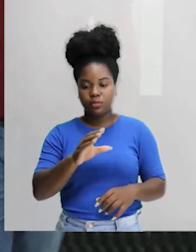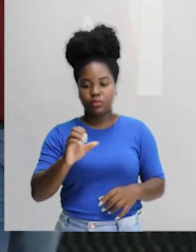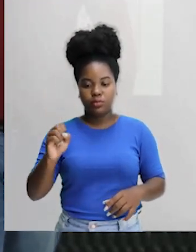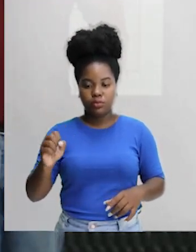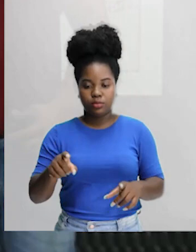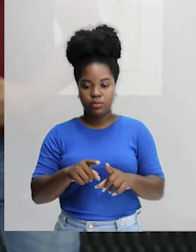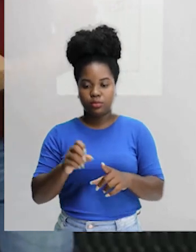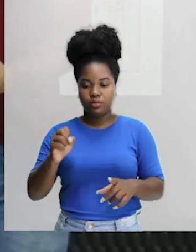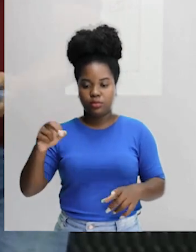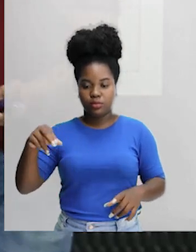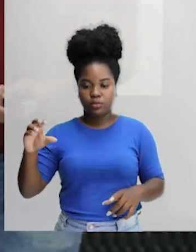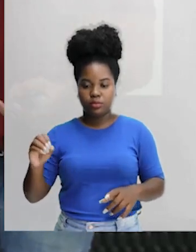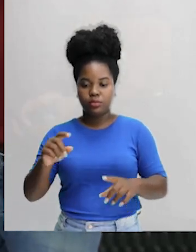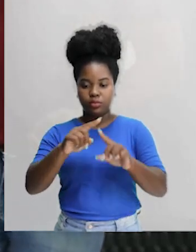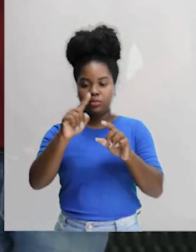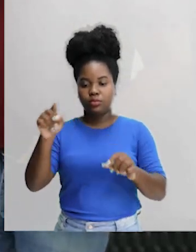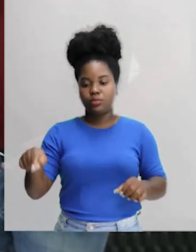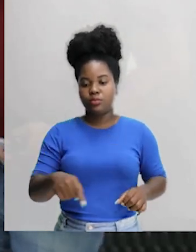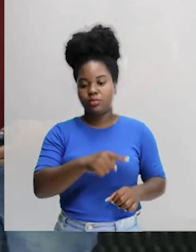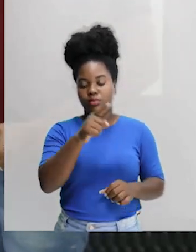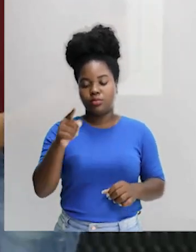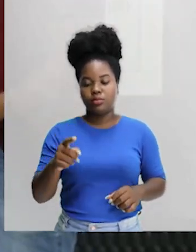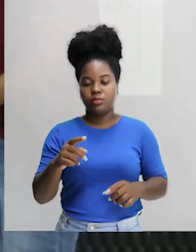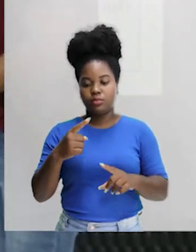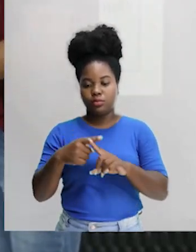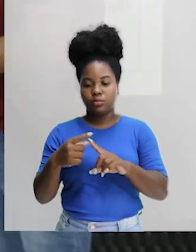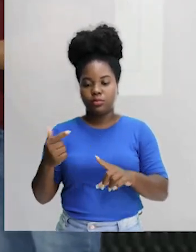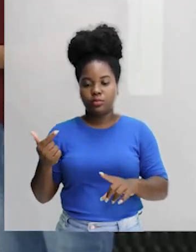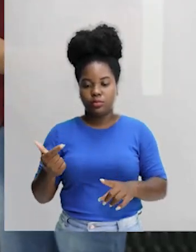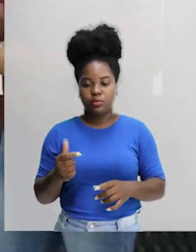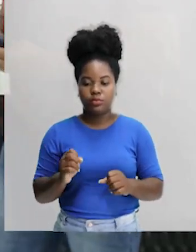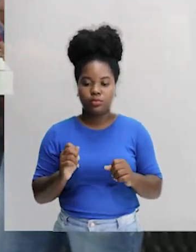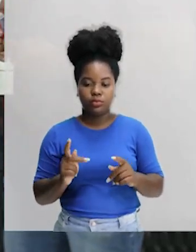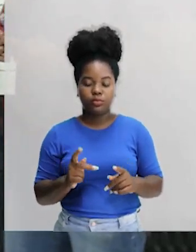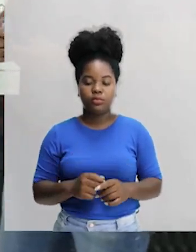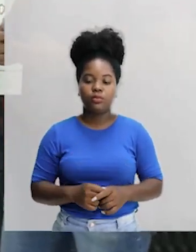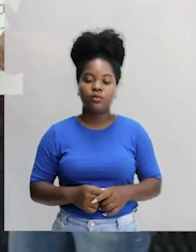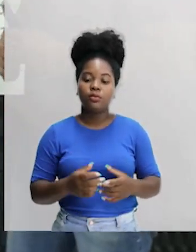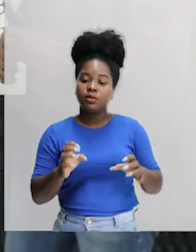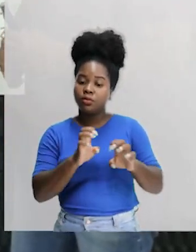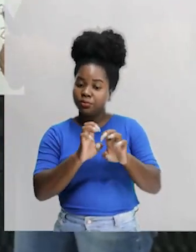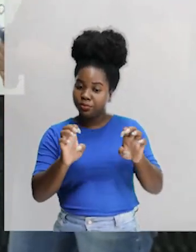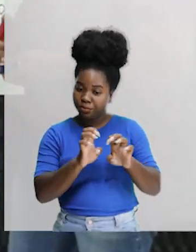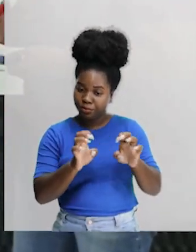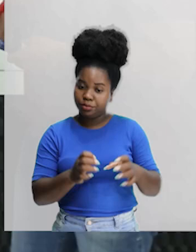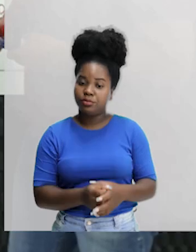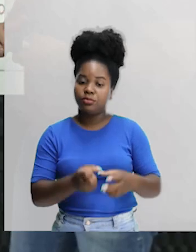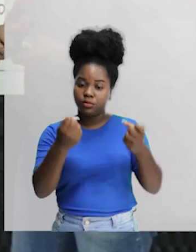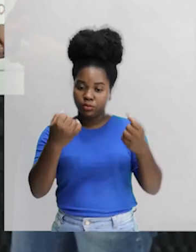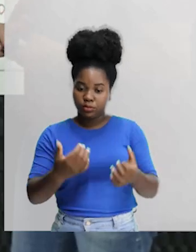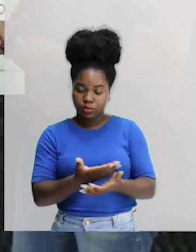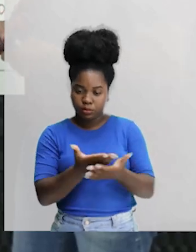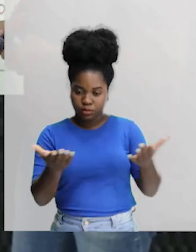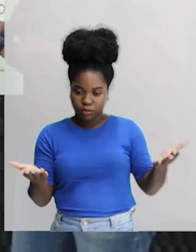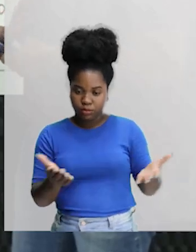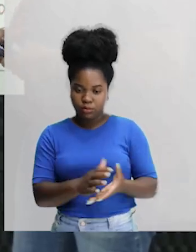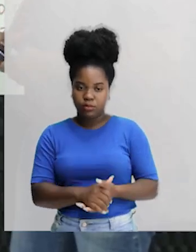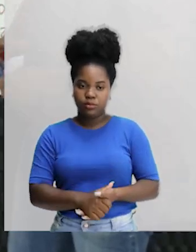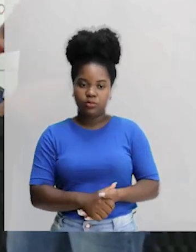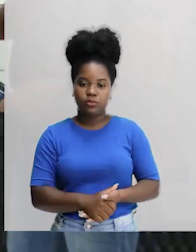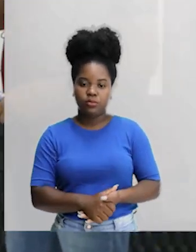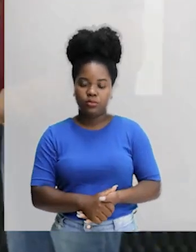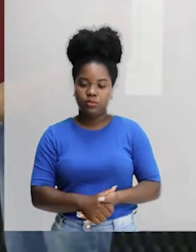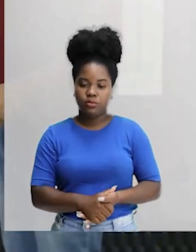e o seno de um arco duplo. Certo? Vamos lá, vamos usar essas fórmulas aí que a gente acabou de demonstrar aqui para